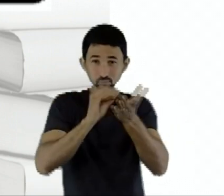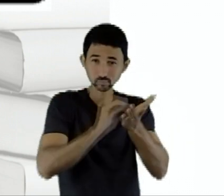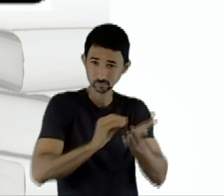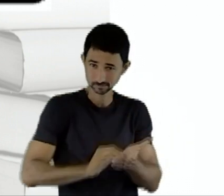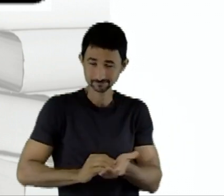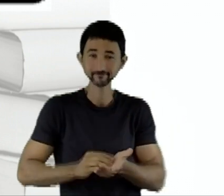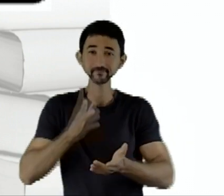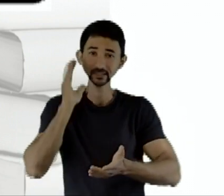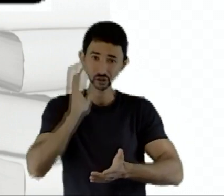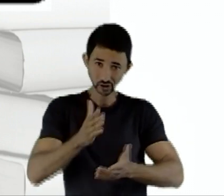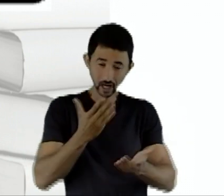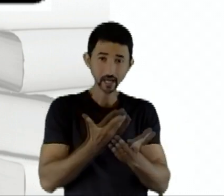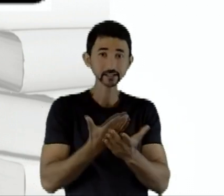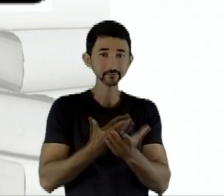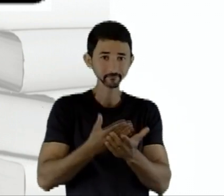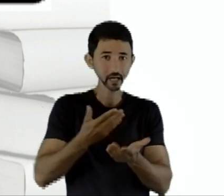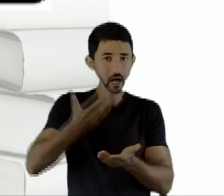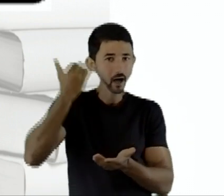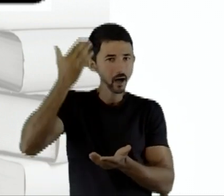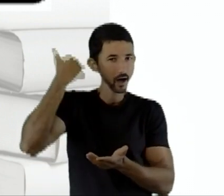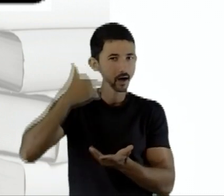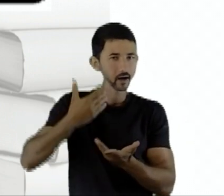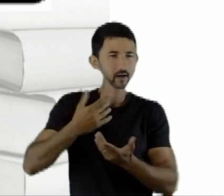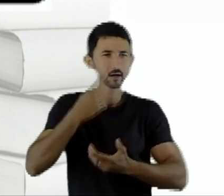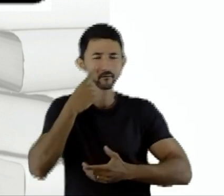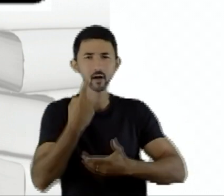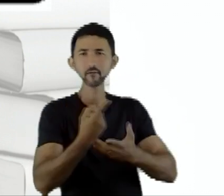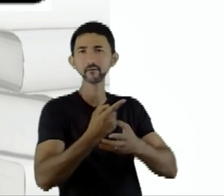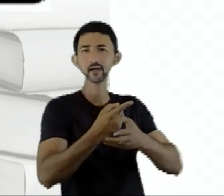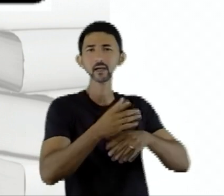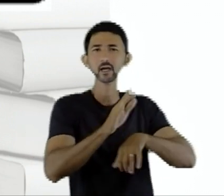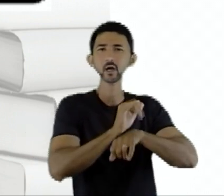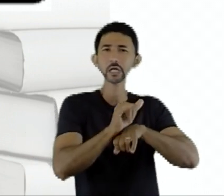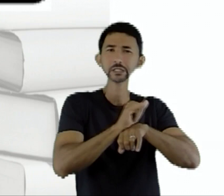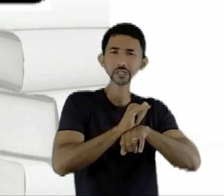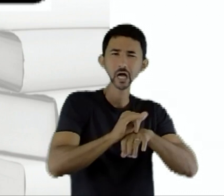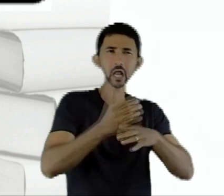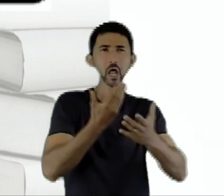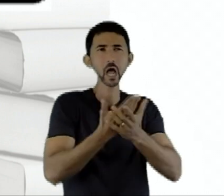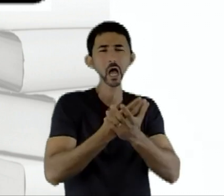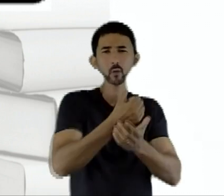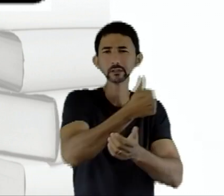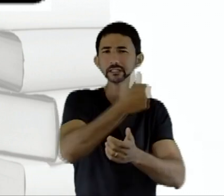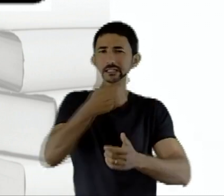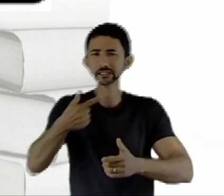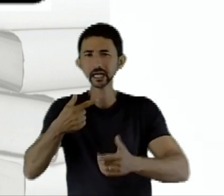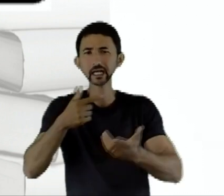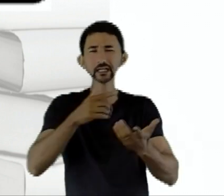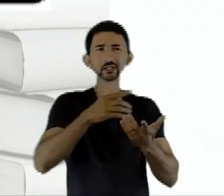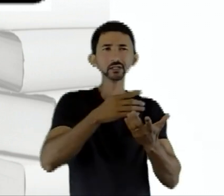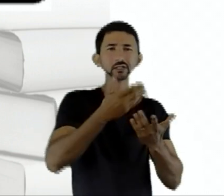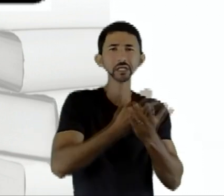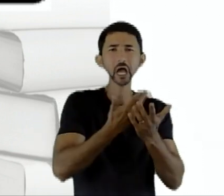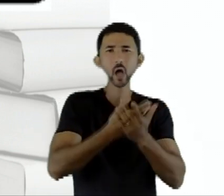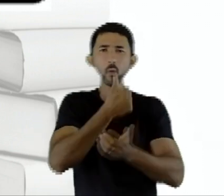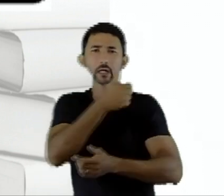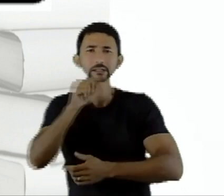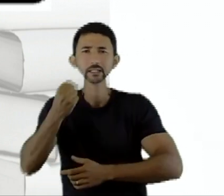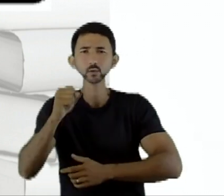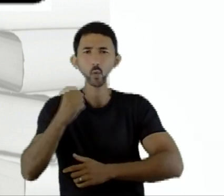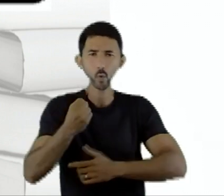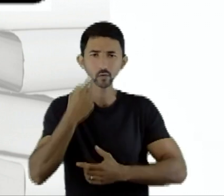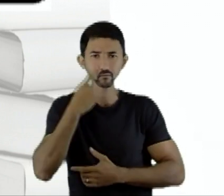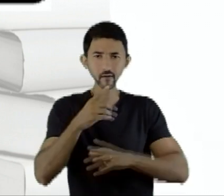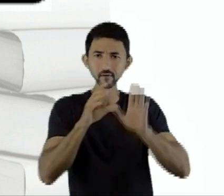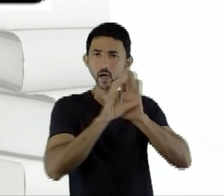já falamos numa aula anterior. Se voltar lá para as aulas 17 e 18, você vai ver